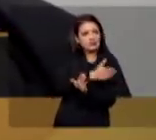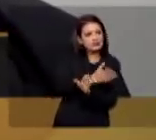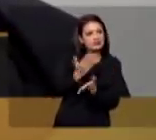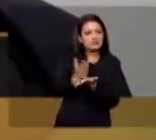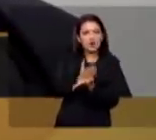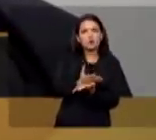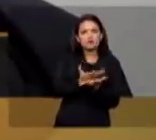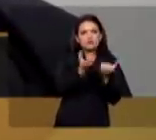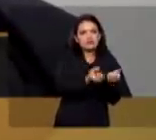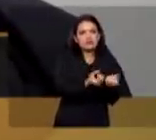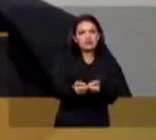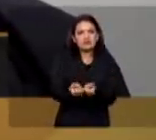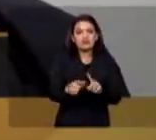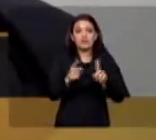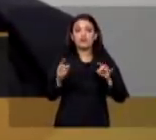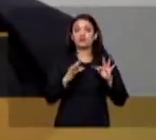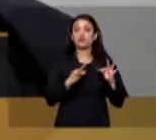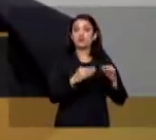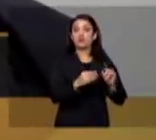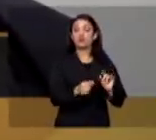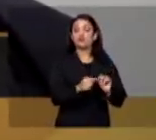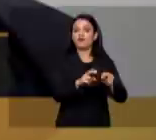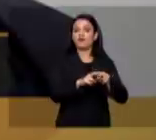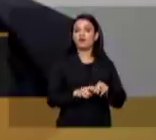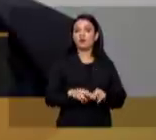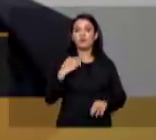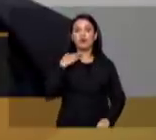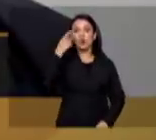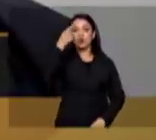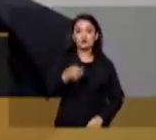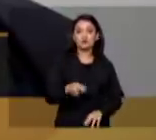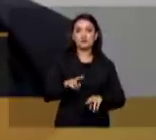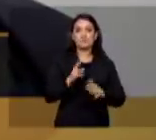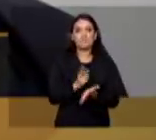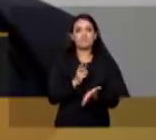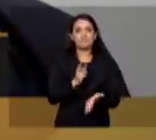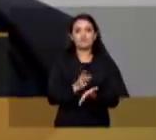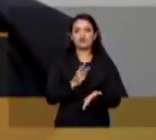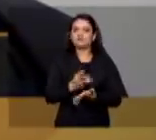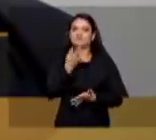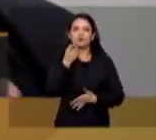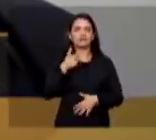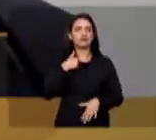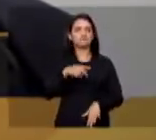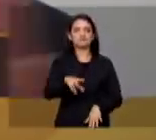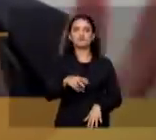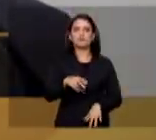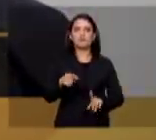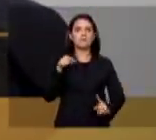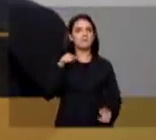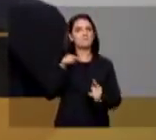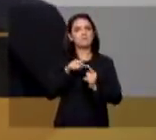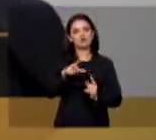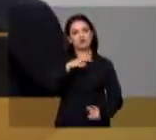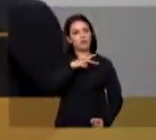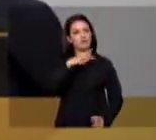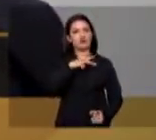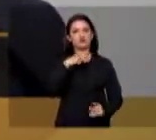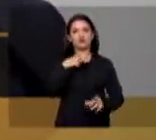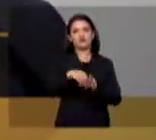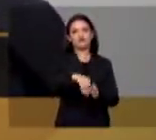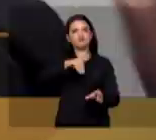o reconhecimento da suspeição se deu pelo próprio magistrado em razão do motivo íntimo, o que caracteriza panorama distinto do